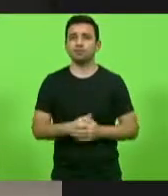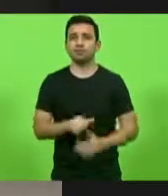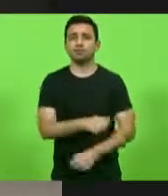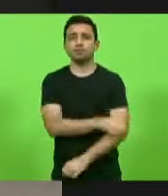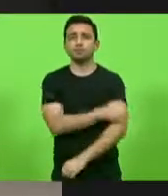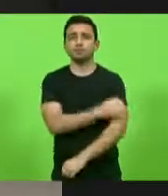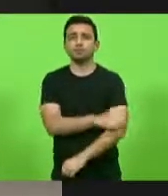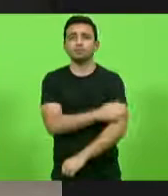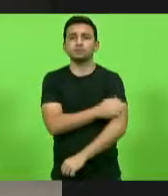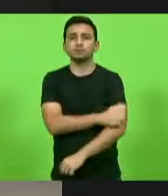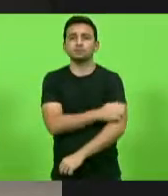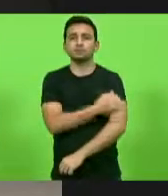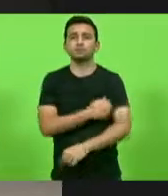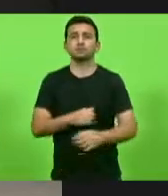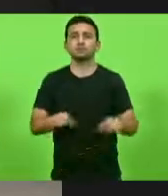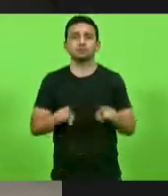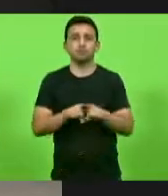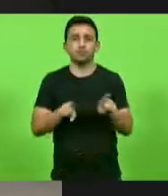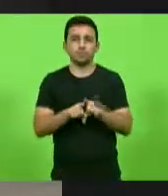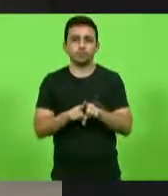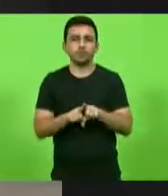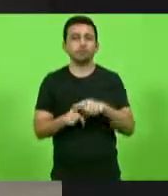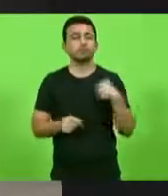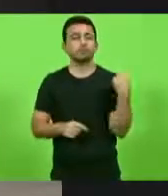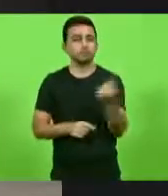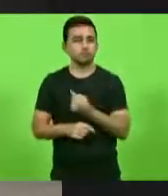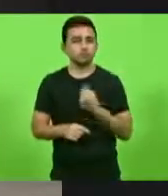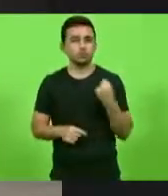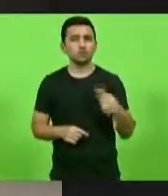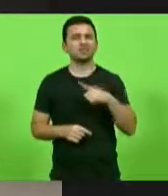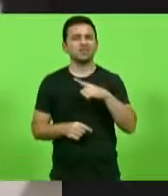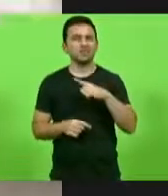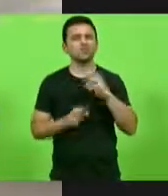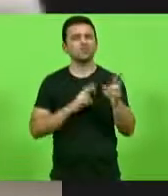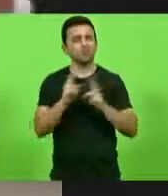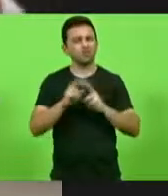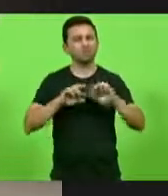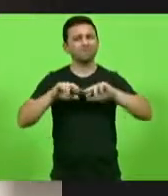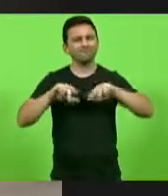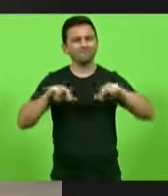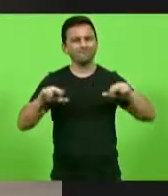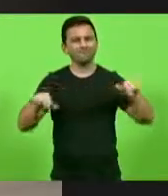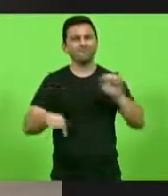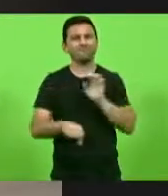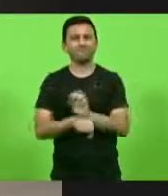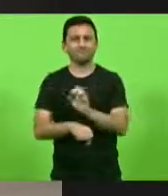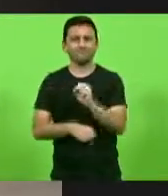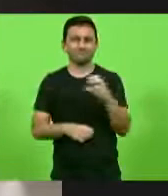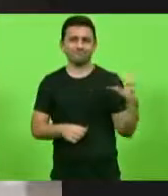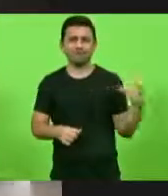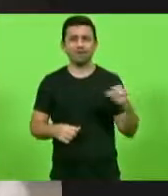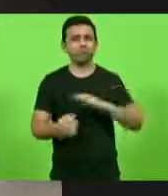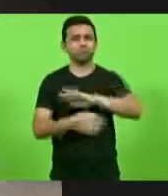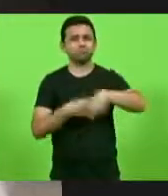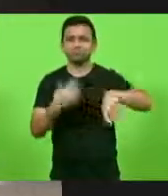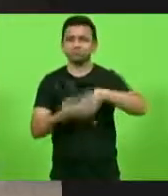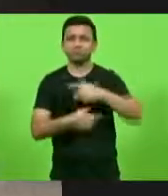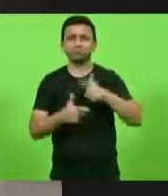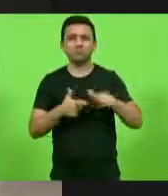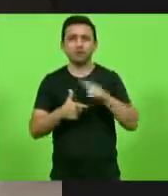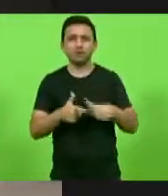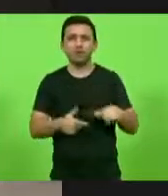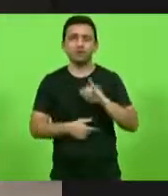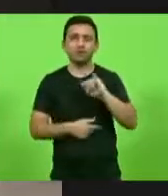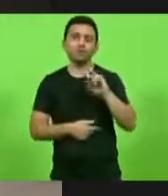merecem. Assim também, nós temos diversas rodovias de Santa Catarina que estão num caos. Aí, o Silveira, que